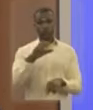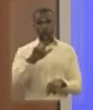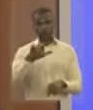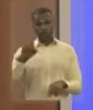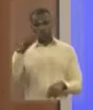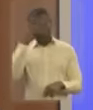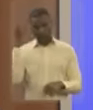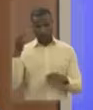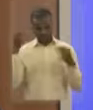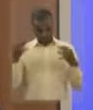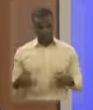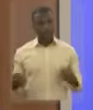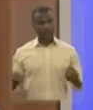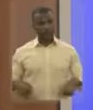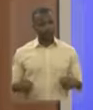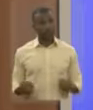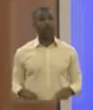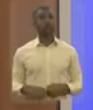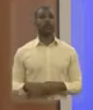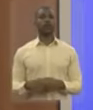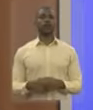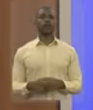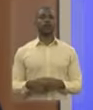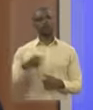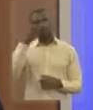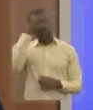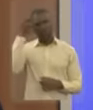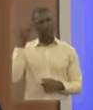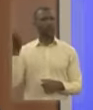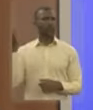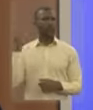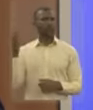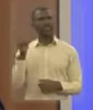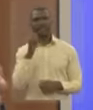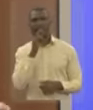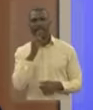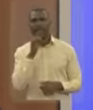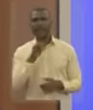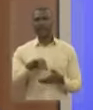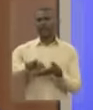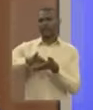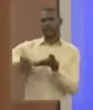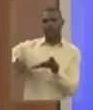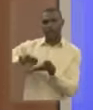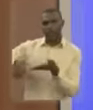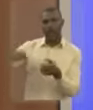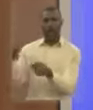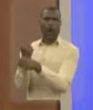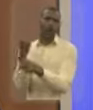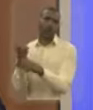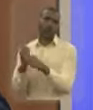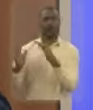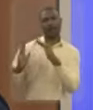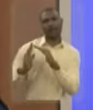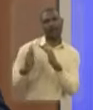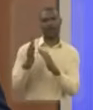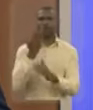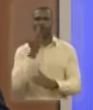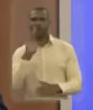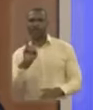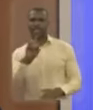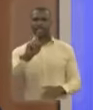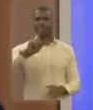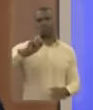paraas pessoas a prefeitura os últimos governos com essa desculpa de que ah eu vou retirar eu vou construir casa prometeu